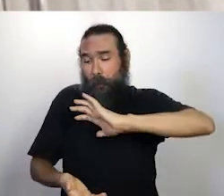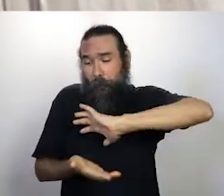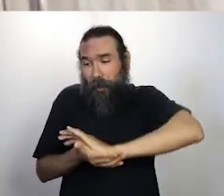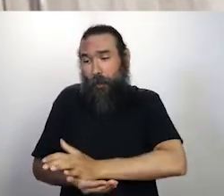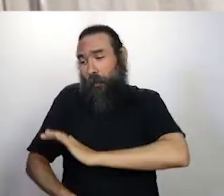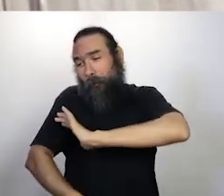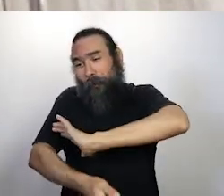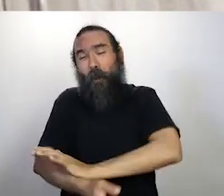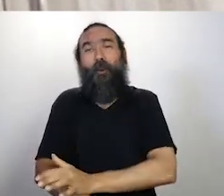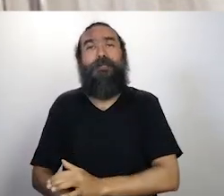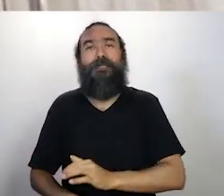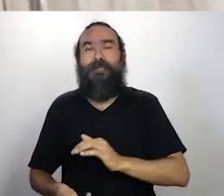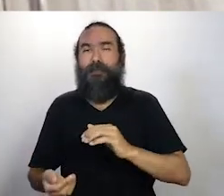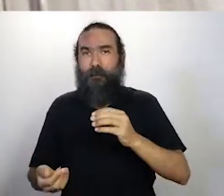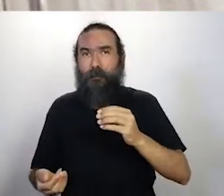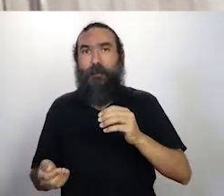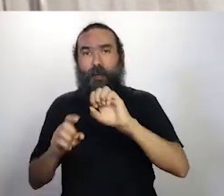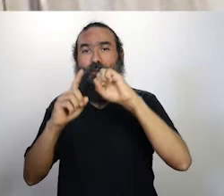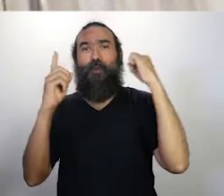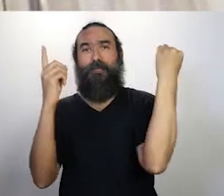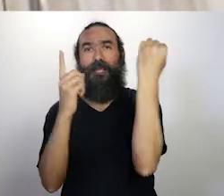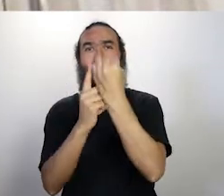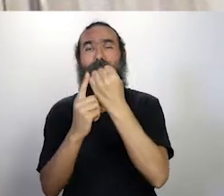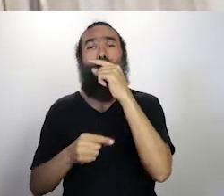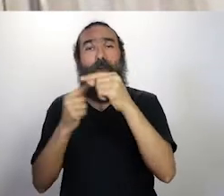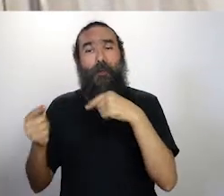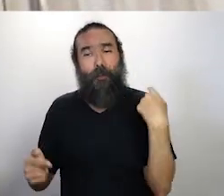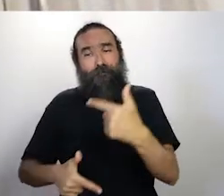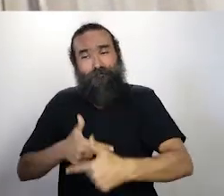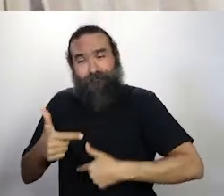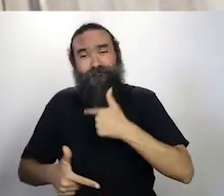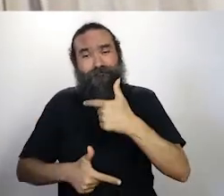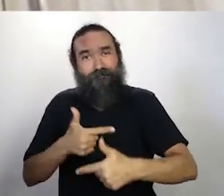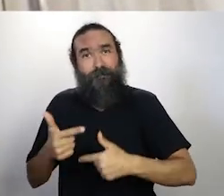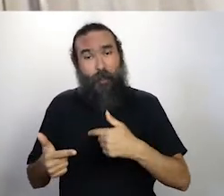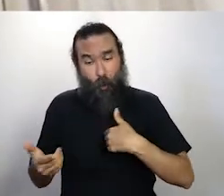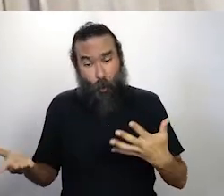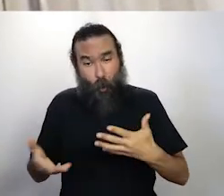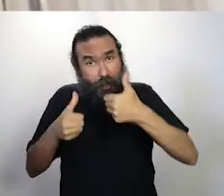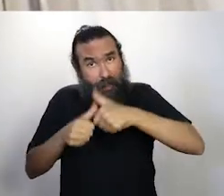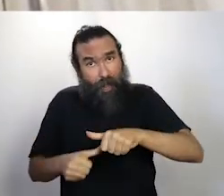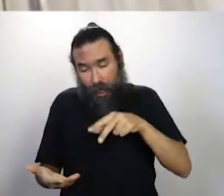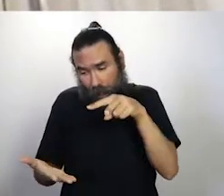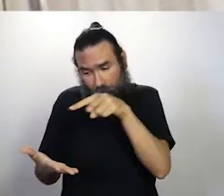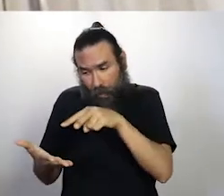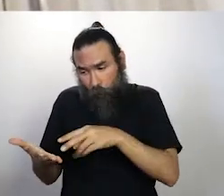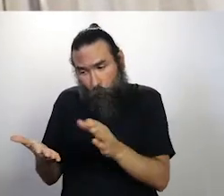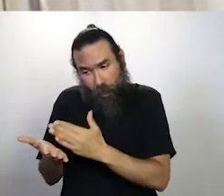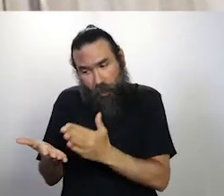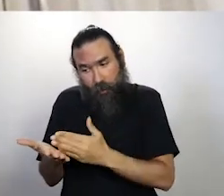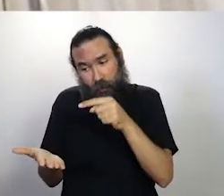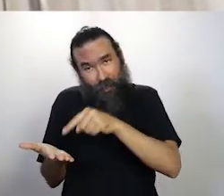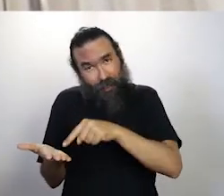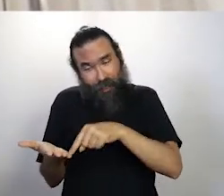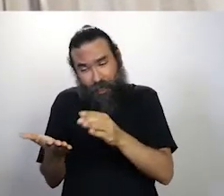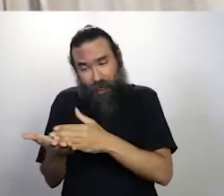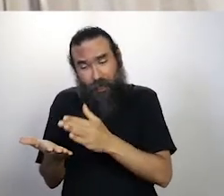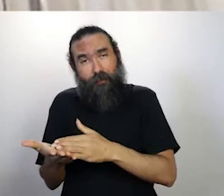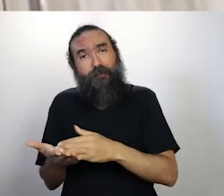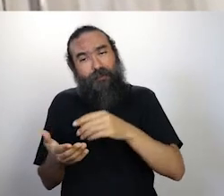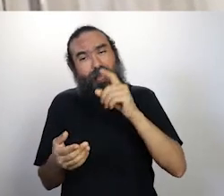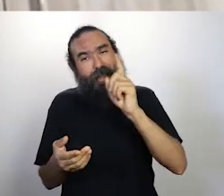como que a gente consegue, curiosamente, estou lendo um livro agora que fala bastante sobre isso, acho que eu cheguei a comentar com a